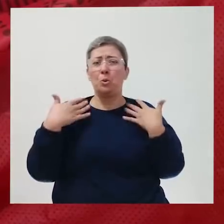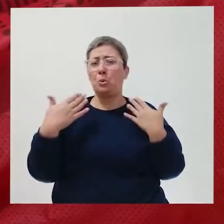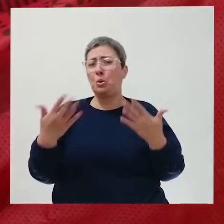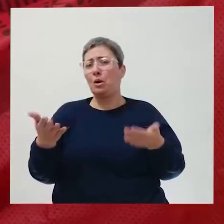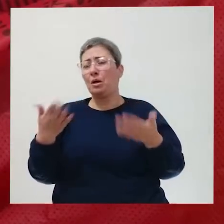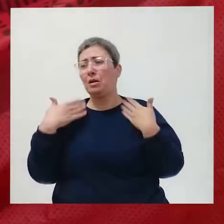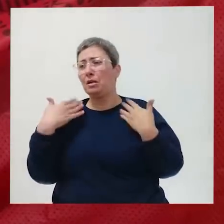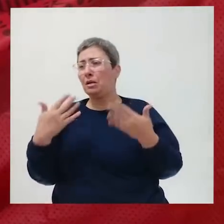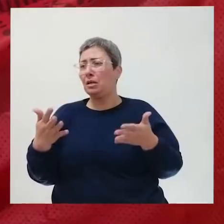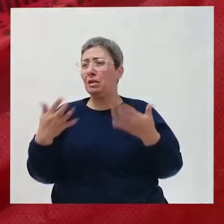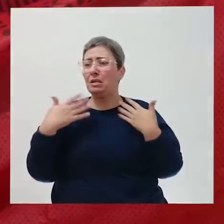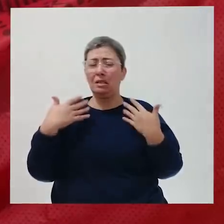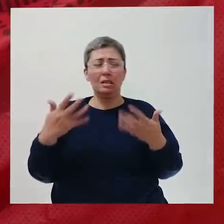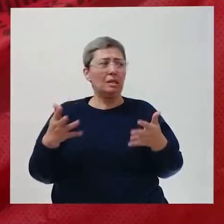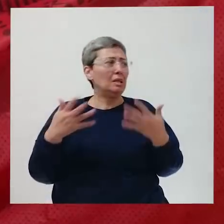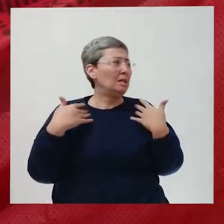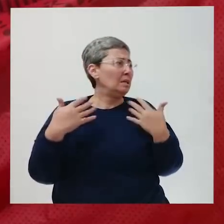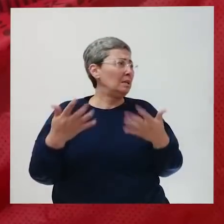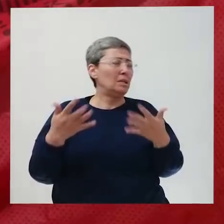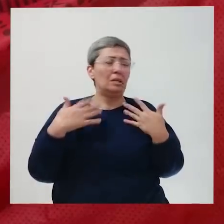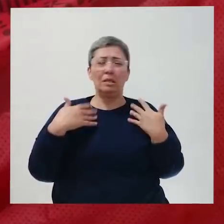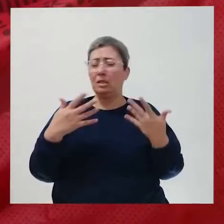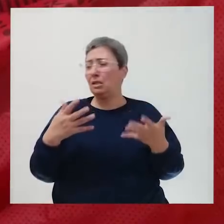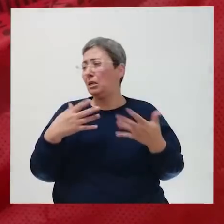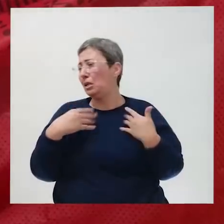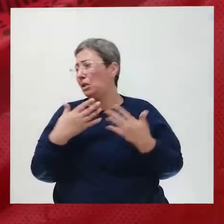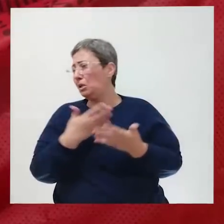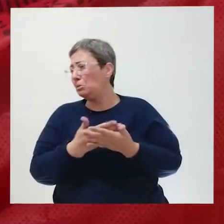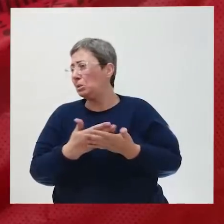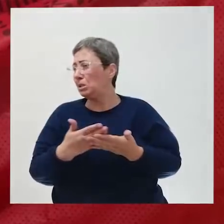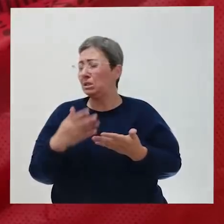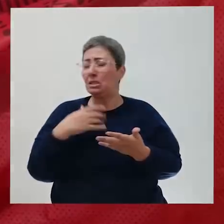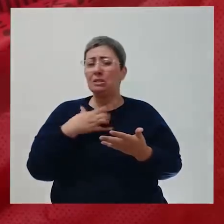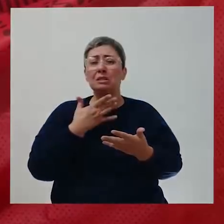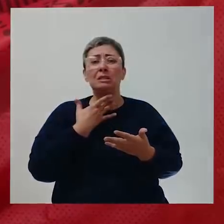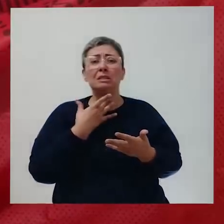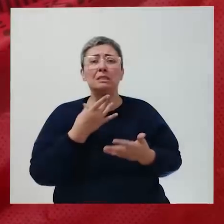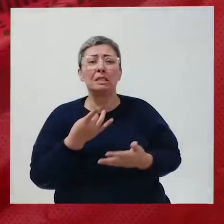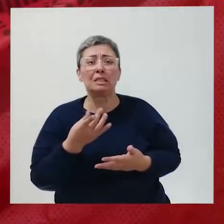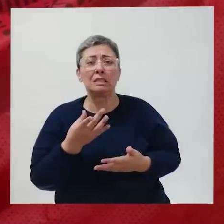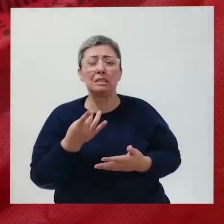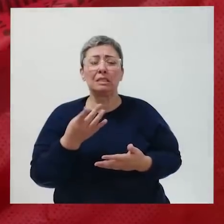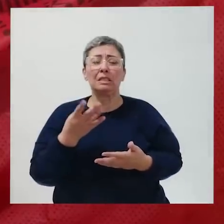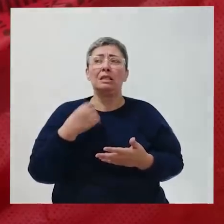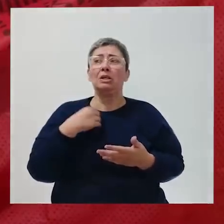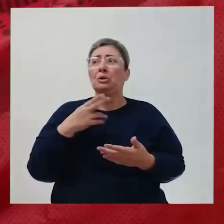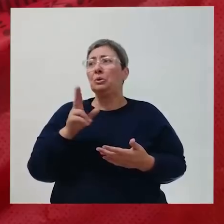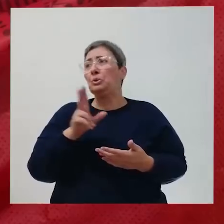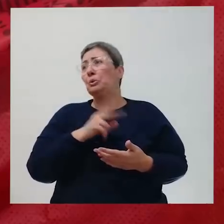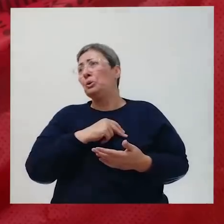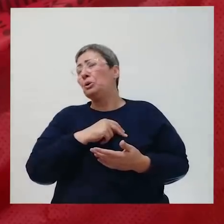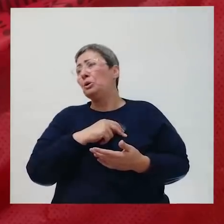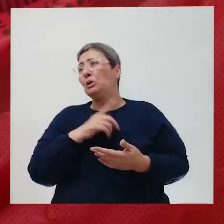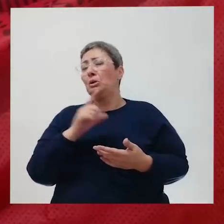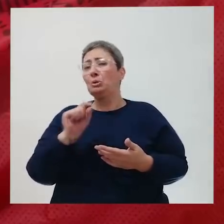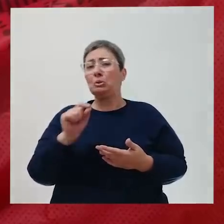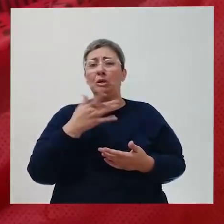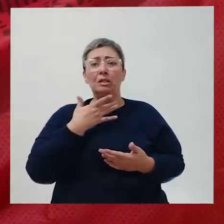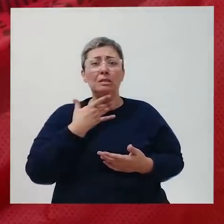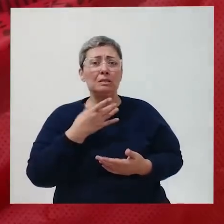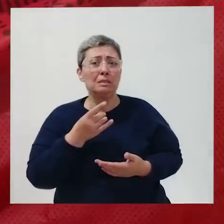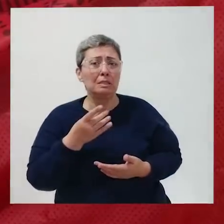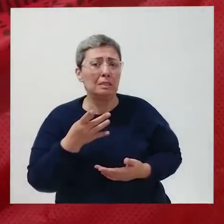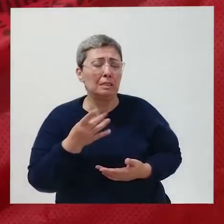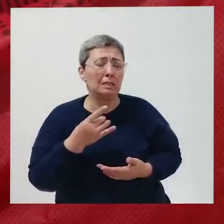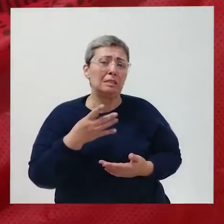calor! Ai, eu estou começando a ficar com sede. Ufa, que sede